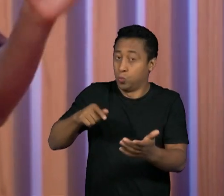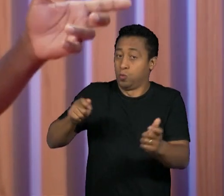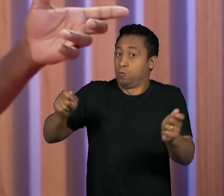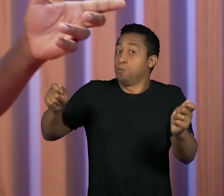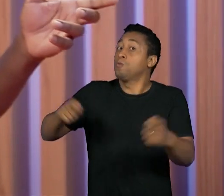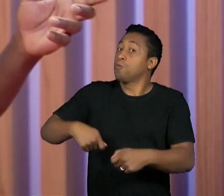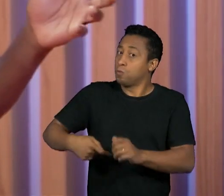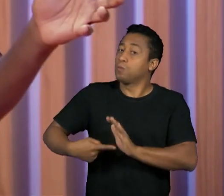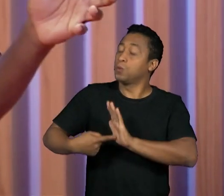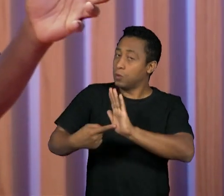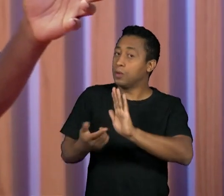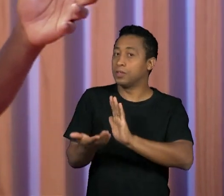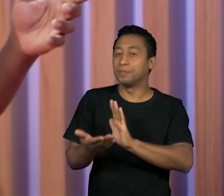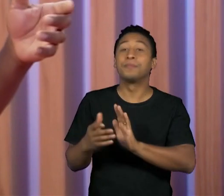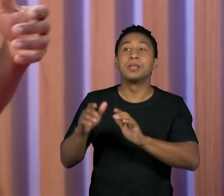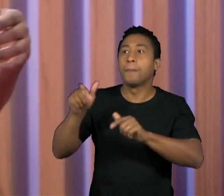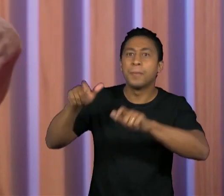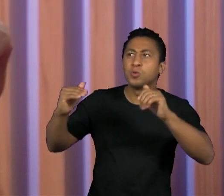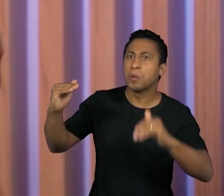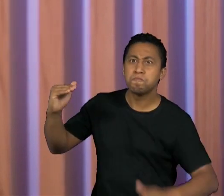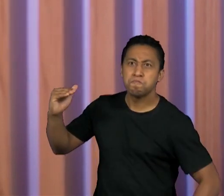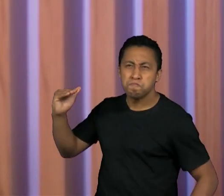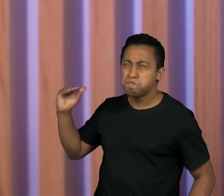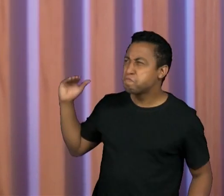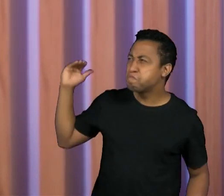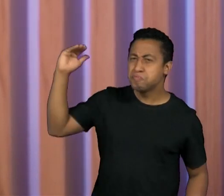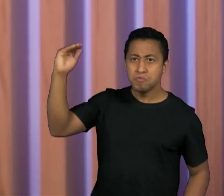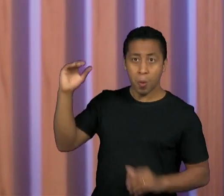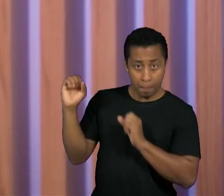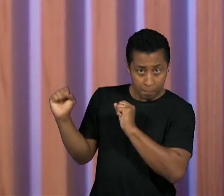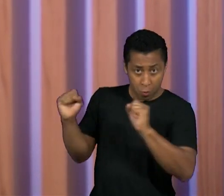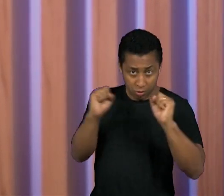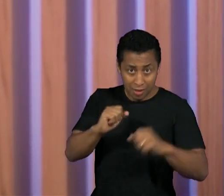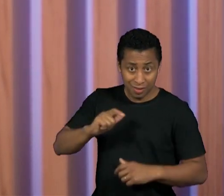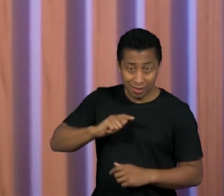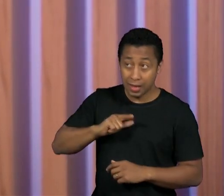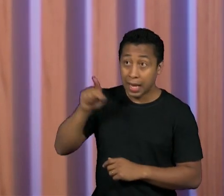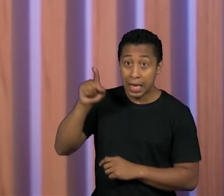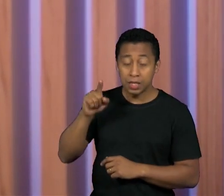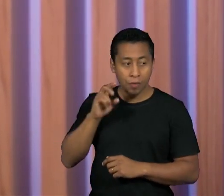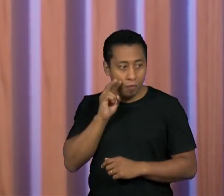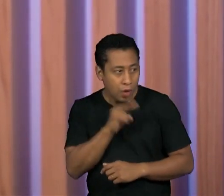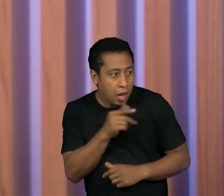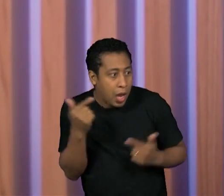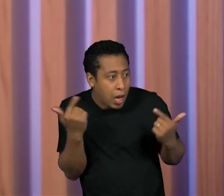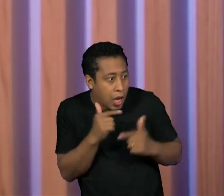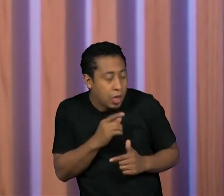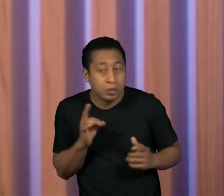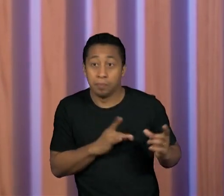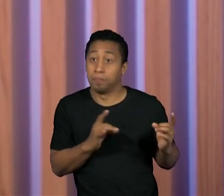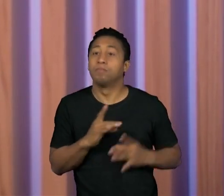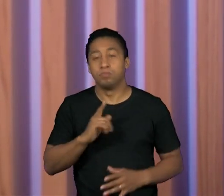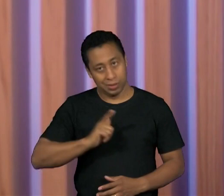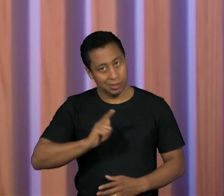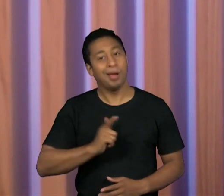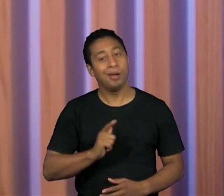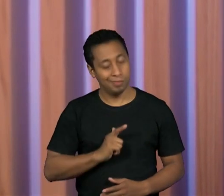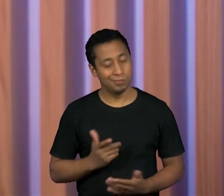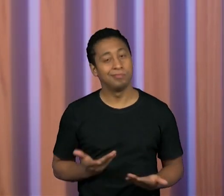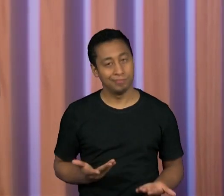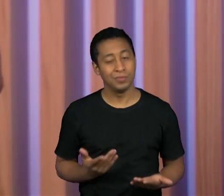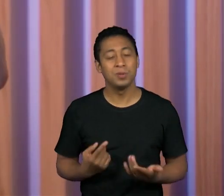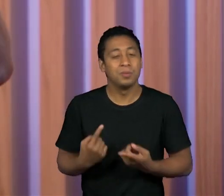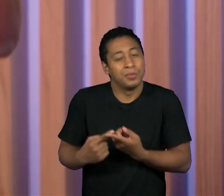os poderosos têm medo de quem ri, porque justamente a gente vai satirizar e a gente vai tirar riso, como disse o